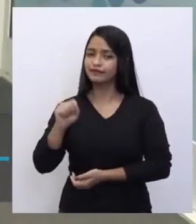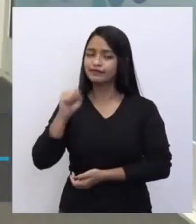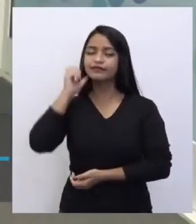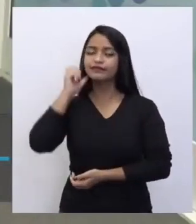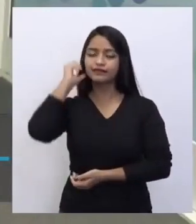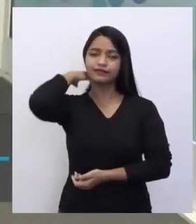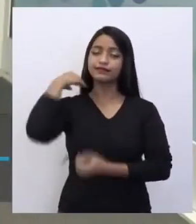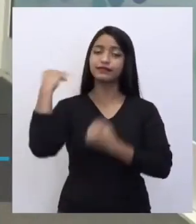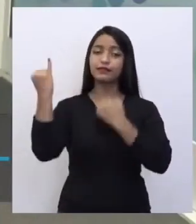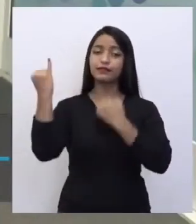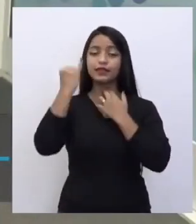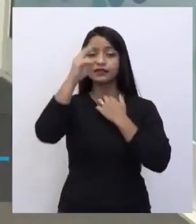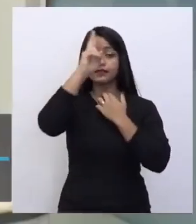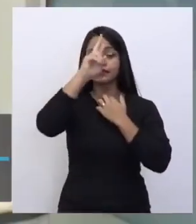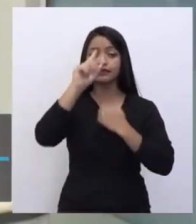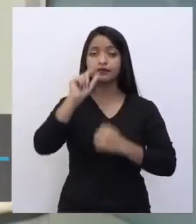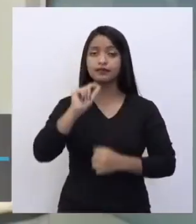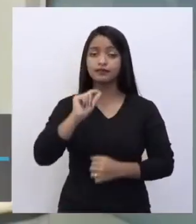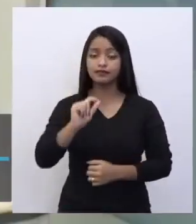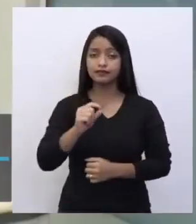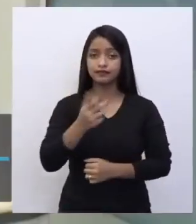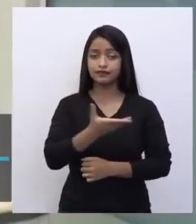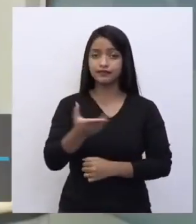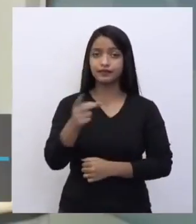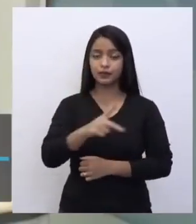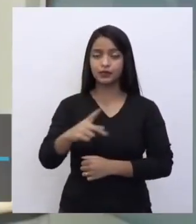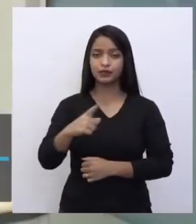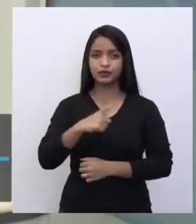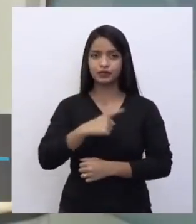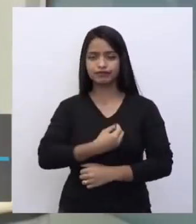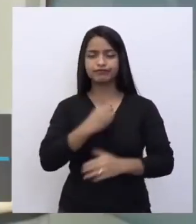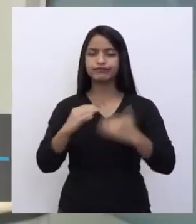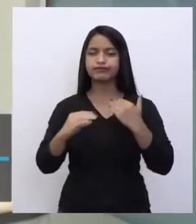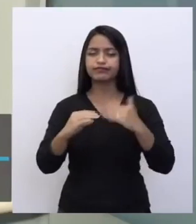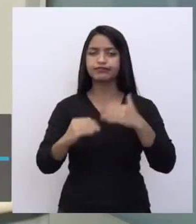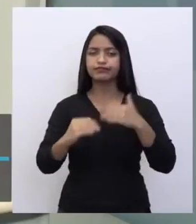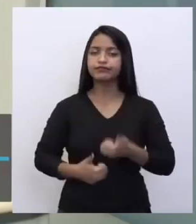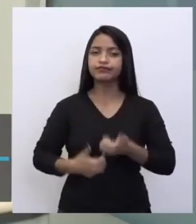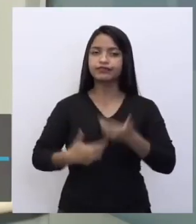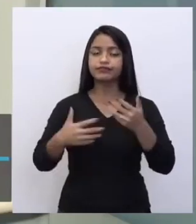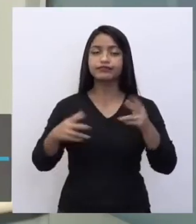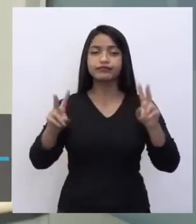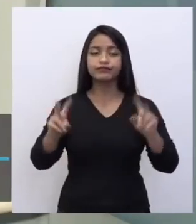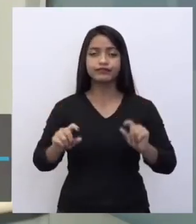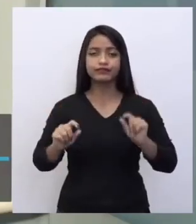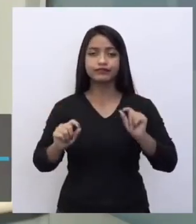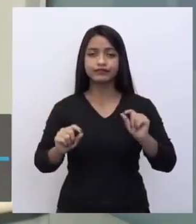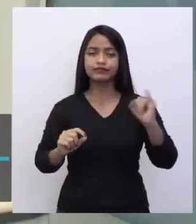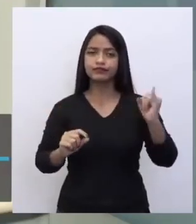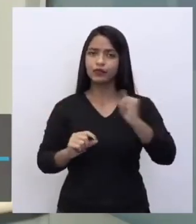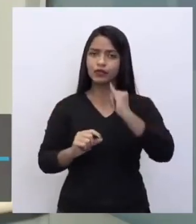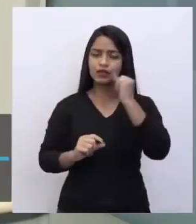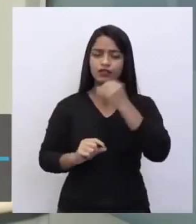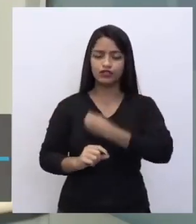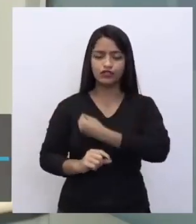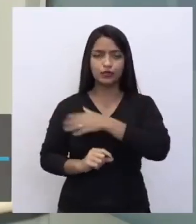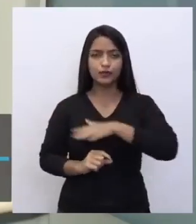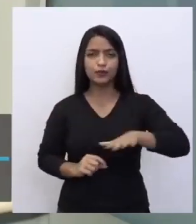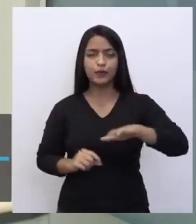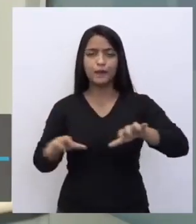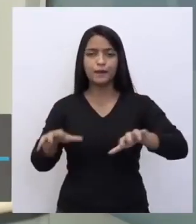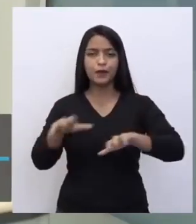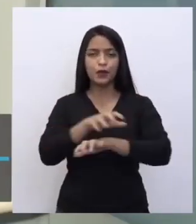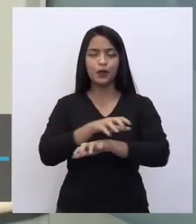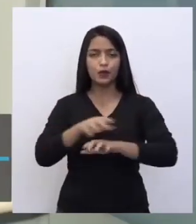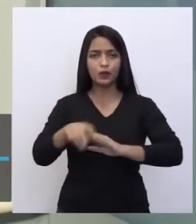lembrar, professora Milene, os nossos professores estão colocando aqui no chat essa questão, né, de que é importante conhecer os nossos biomas, depois